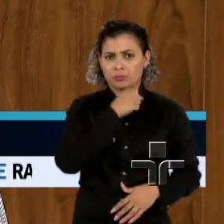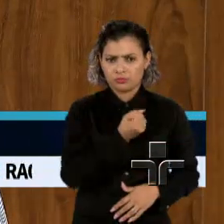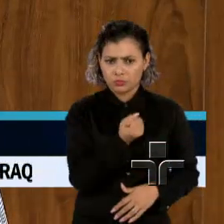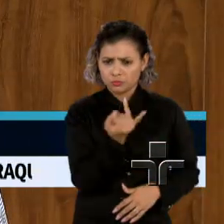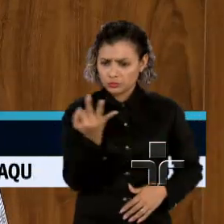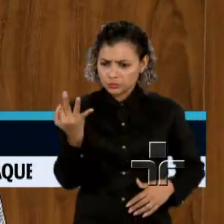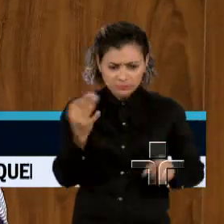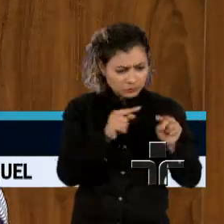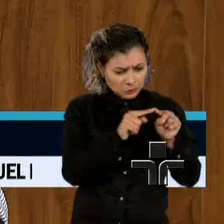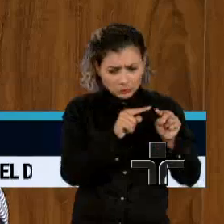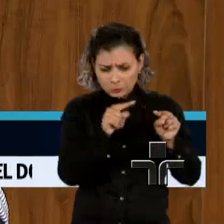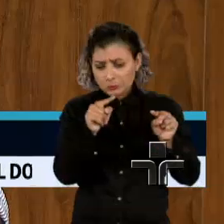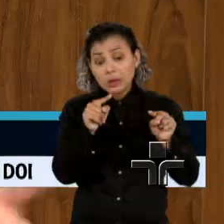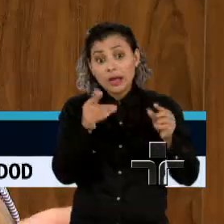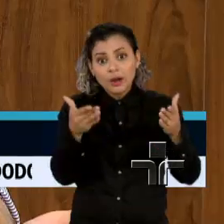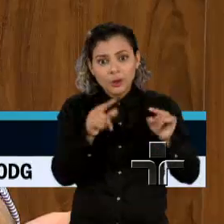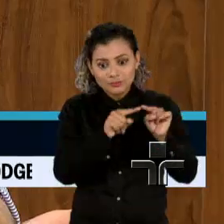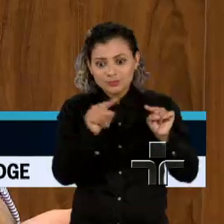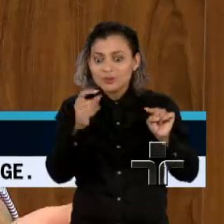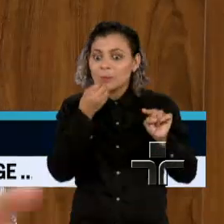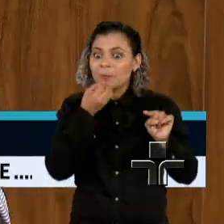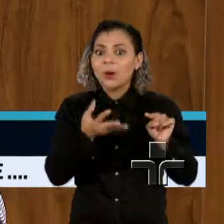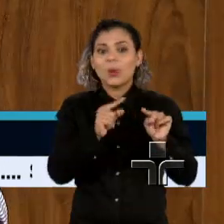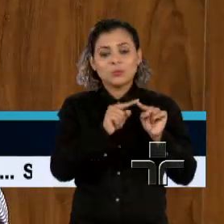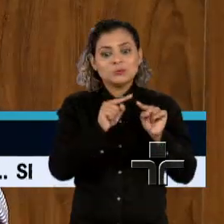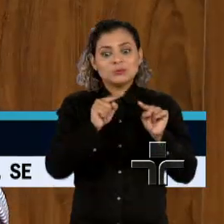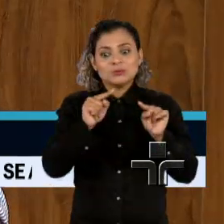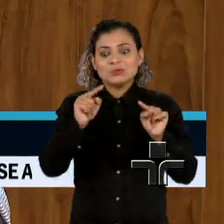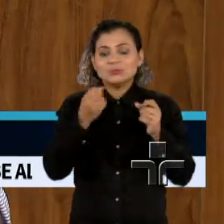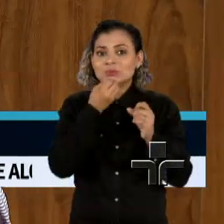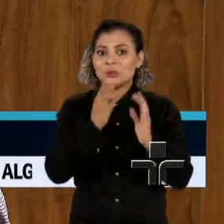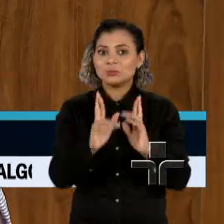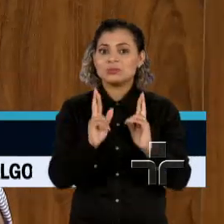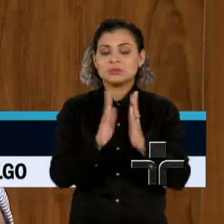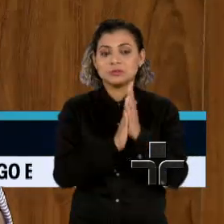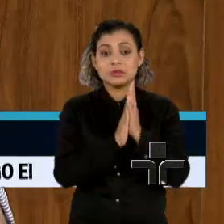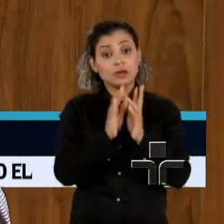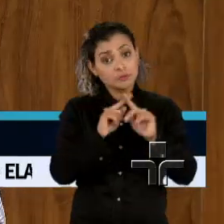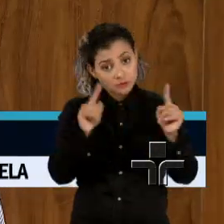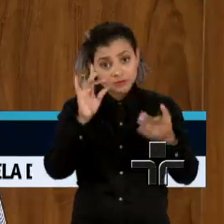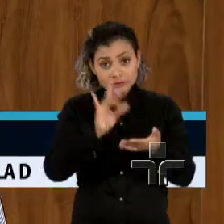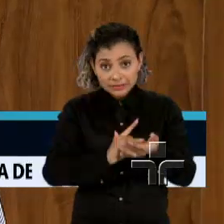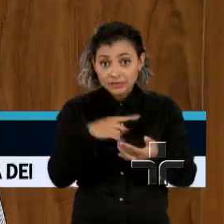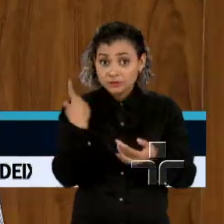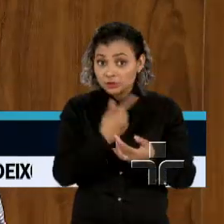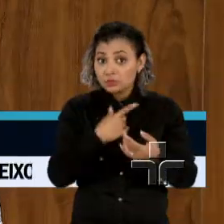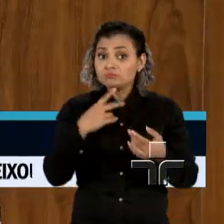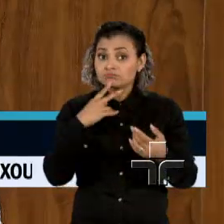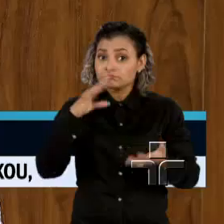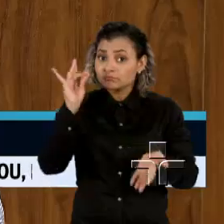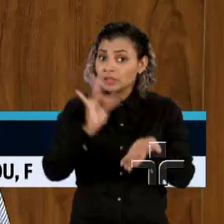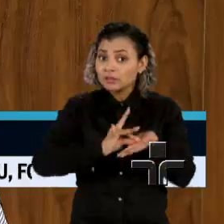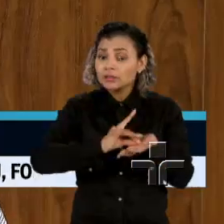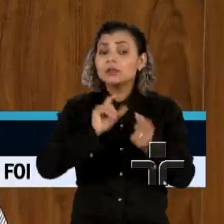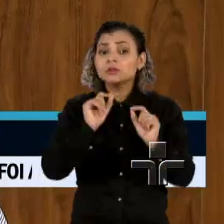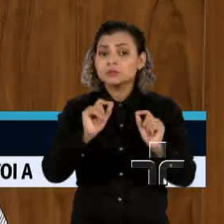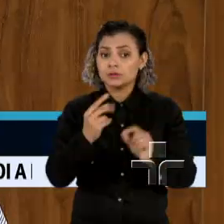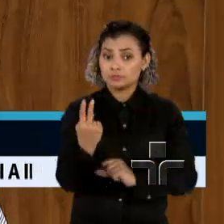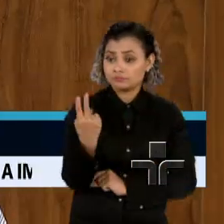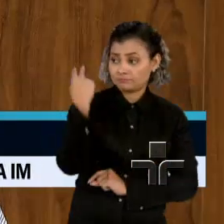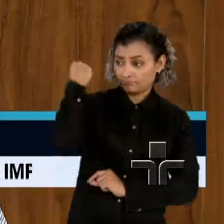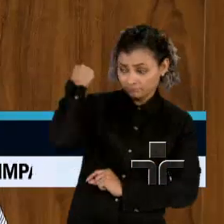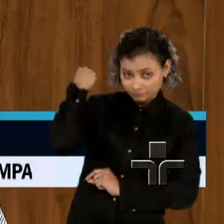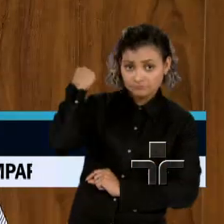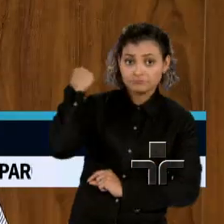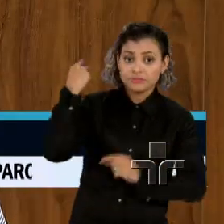eles são bons de crescimento, mas também, por outro lado, nós temos que reconhecer que a base ainda é uma